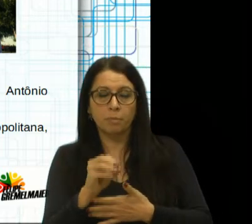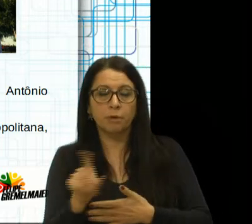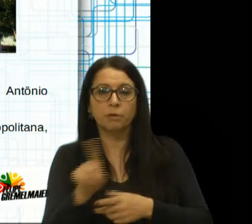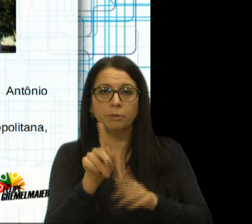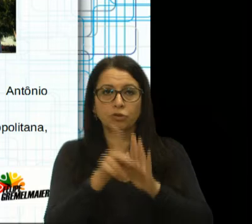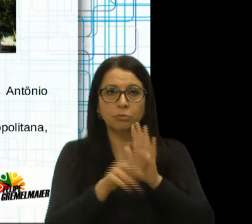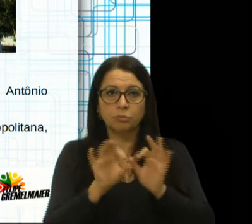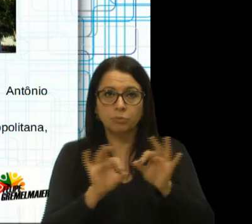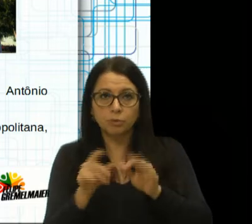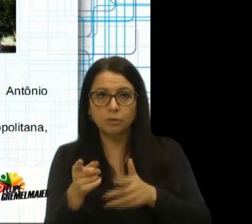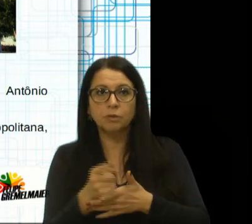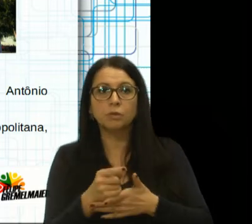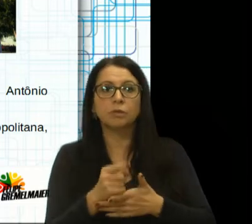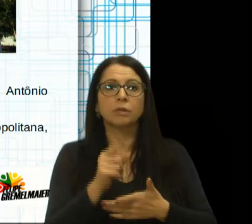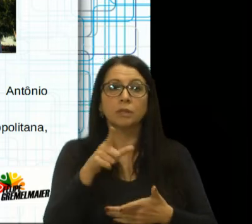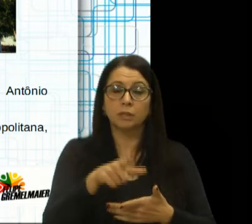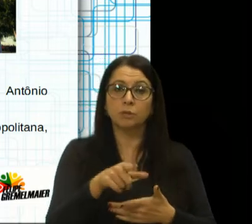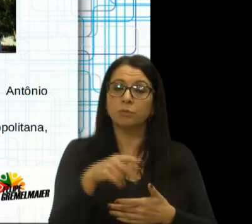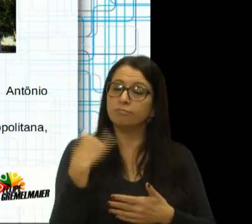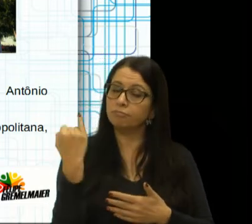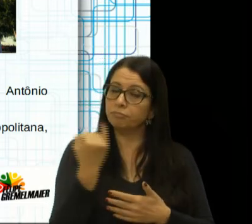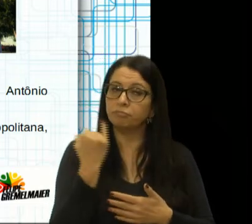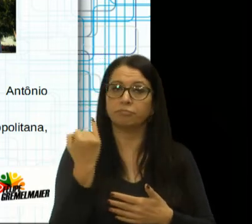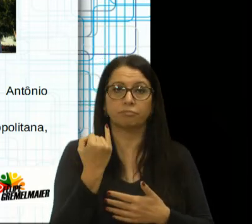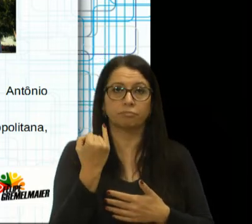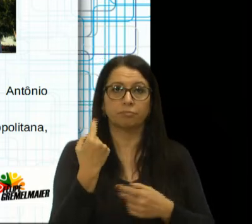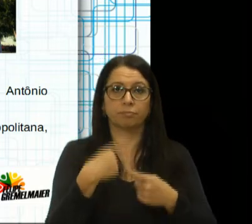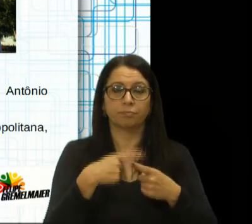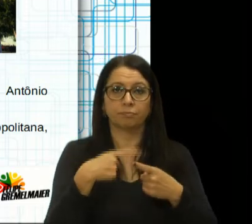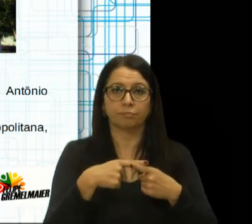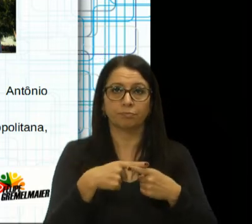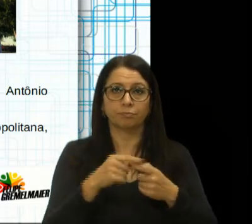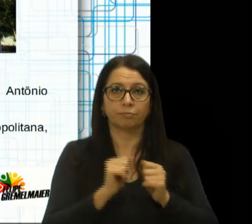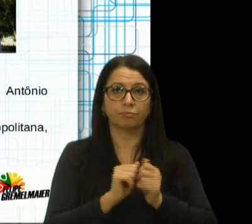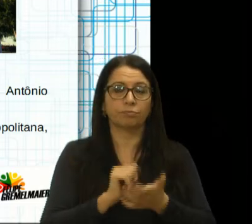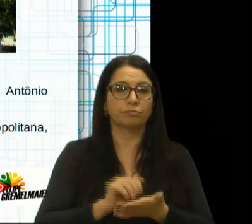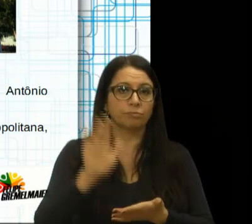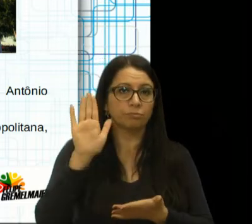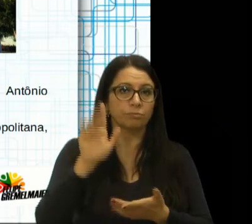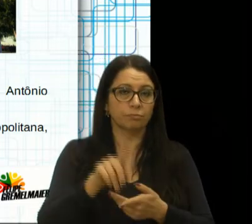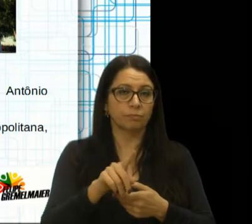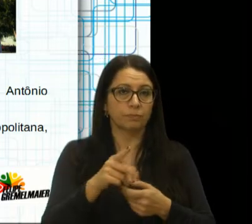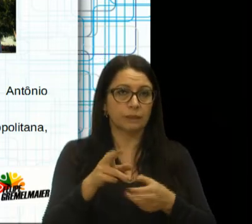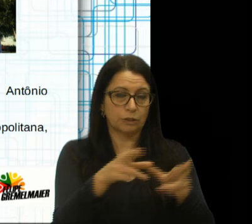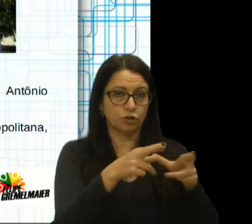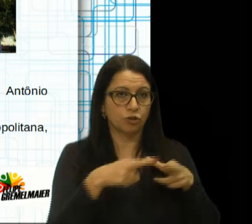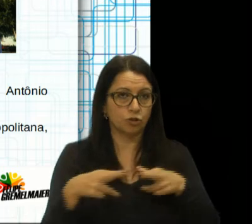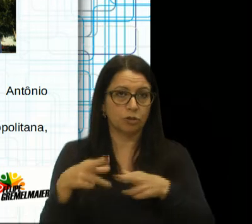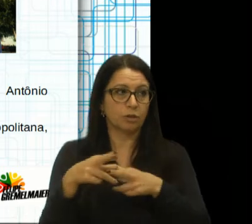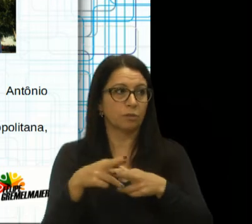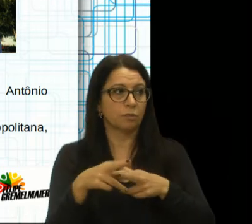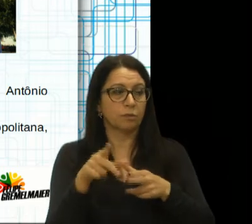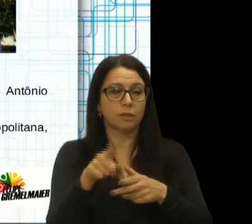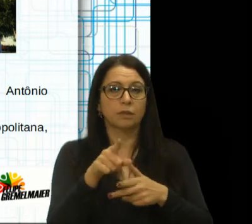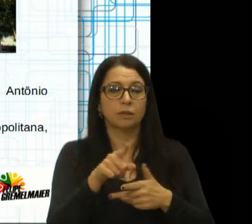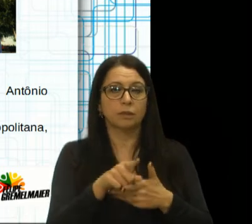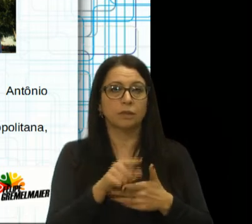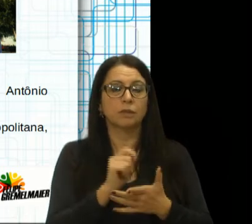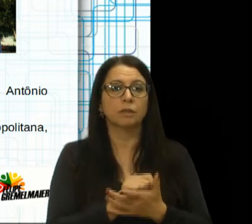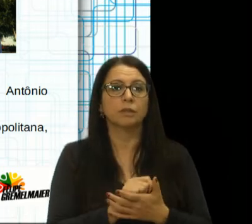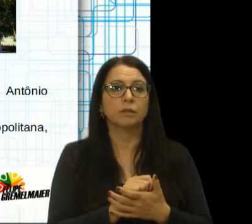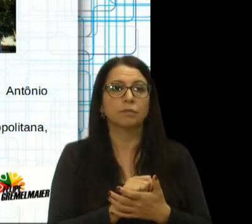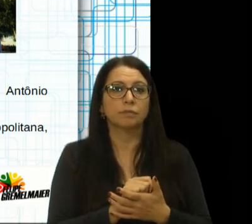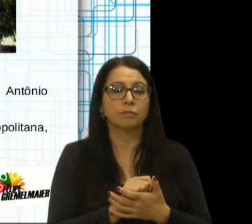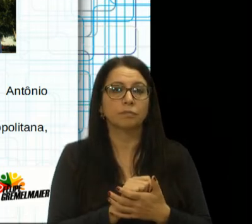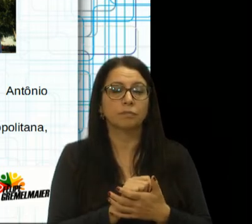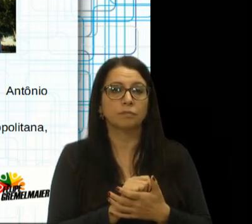projeto. Então, isso é extremamente importante, porque através da região metropolitana, já lhe concedo, vereador Eloy, através